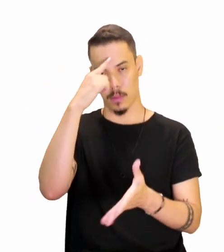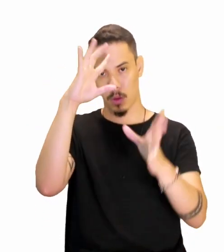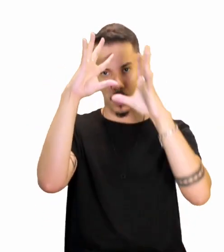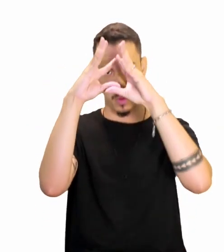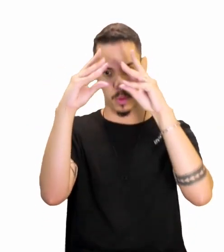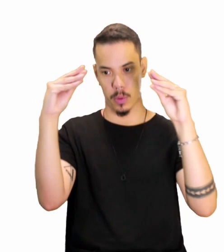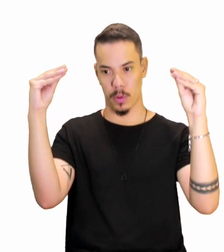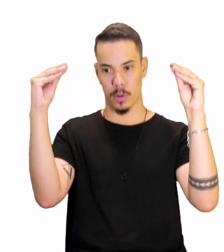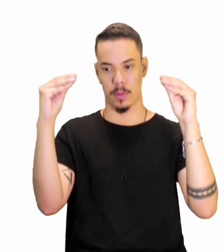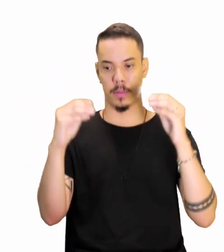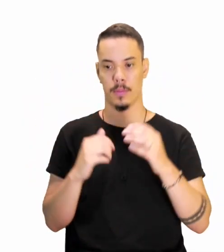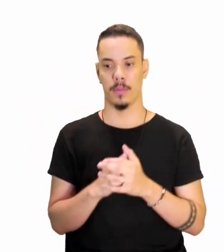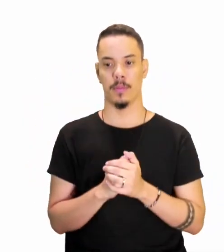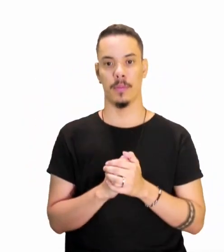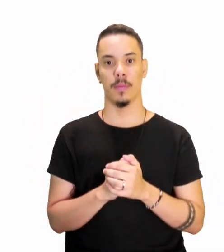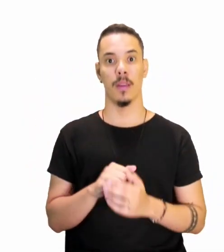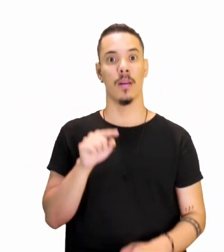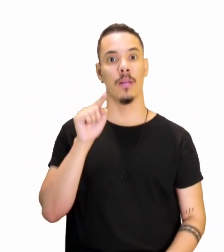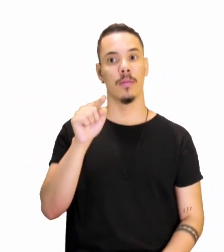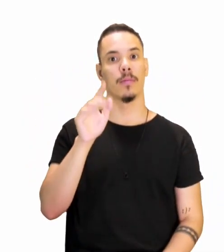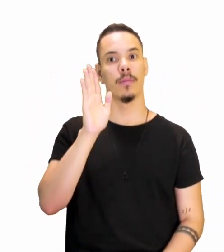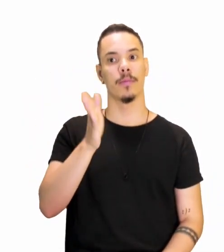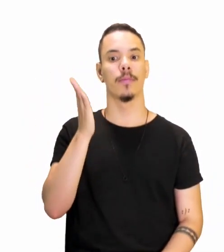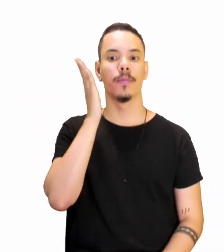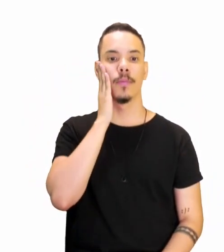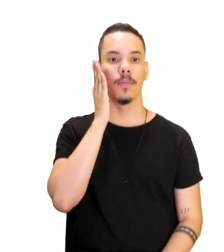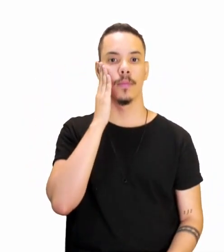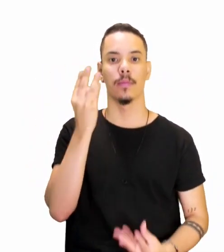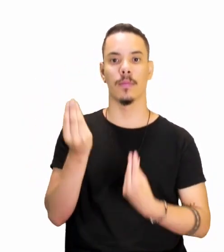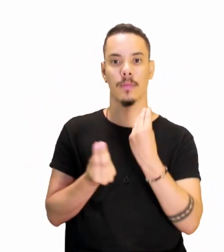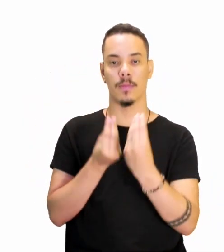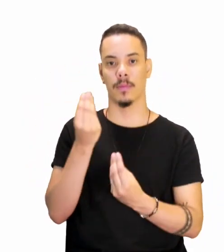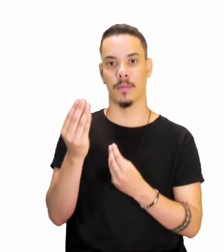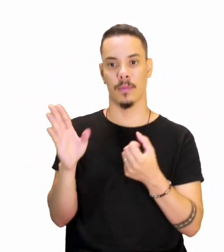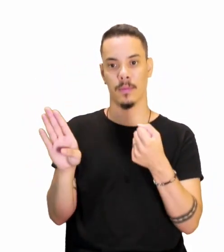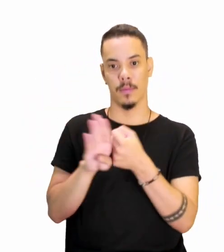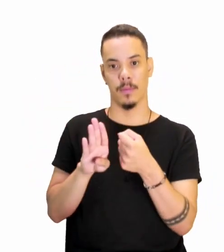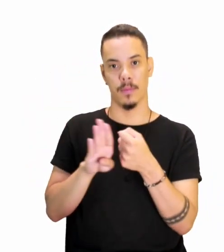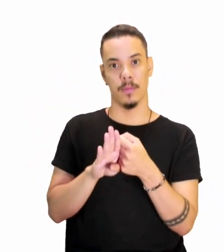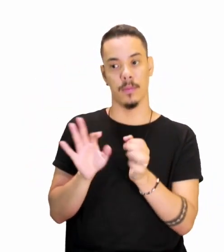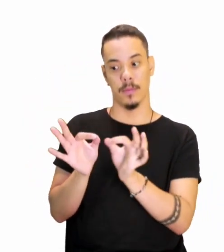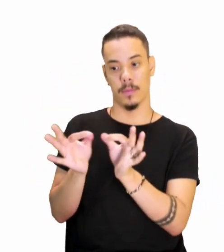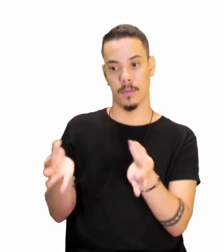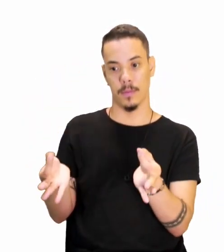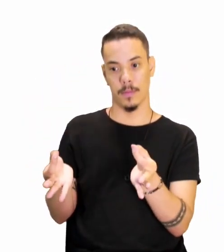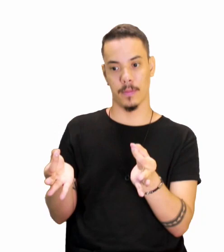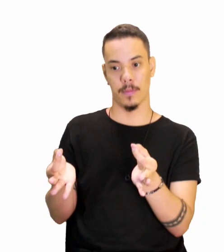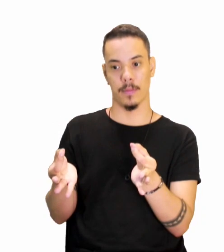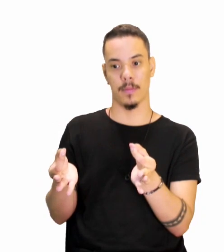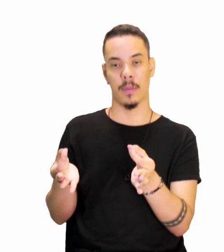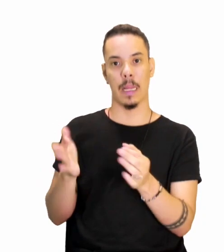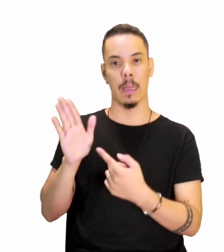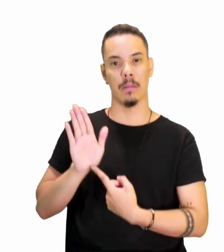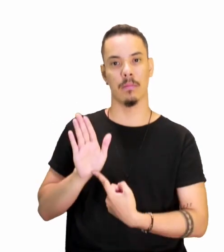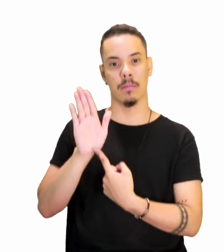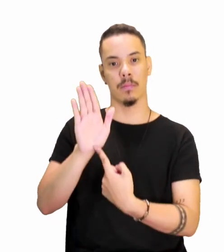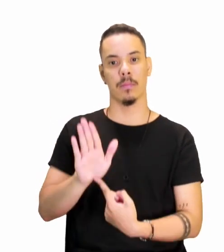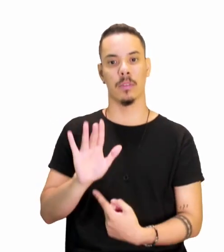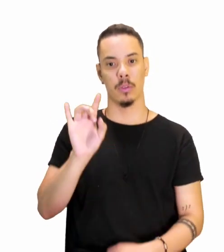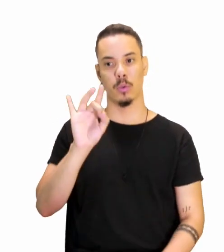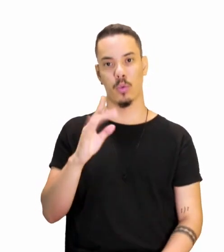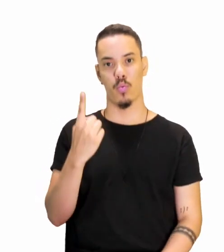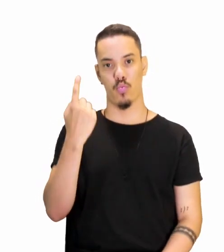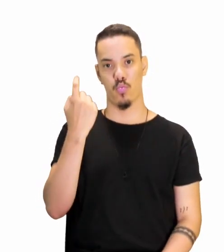abstrato. Você já sabe quando o substantivo é simples? Quando apresenta apenas